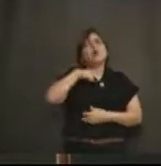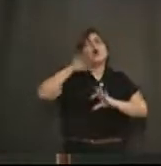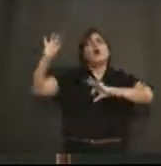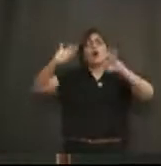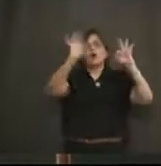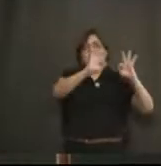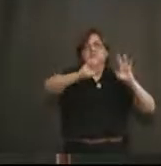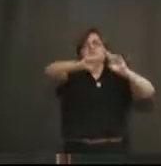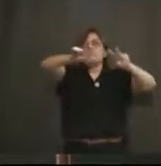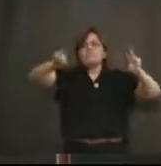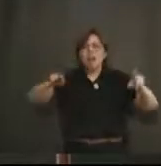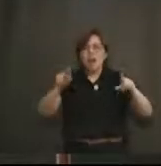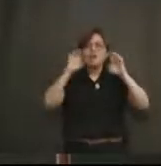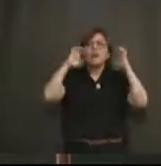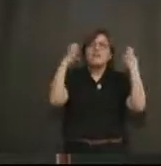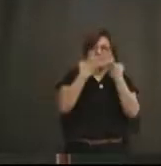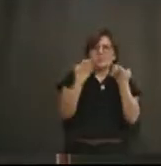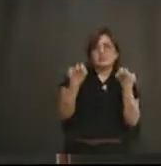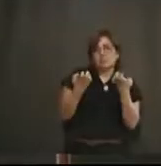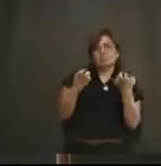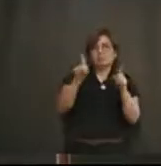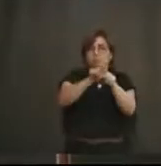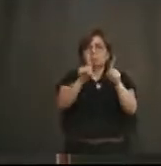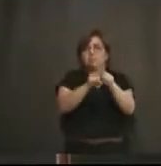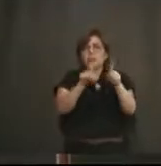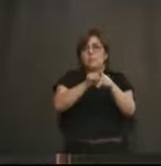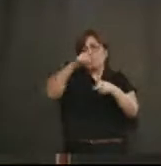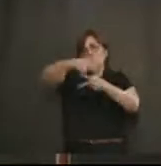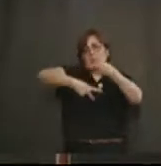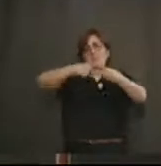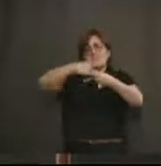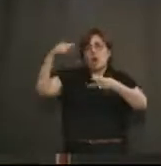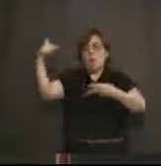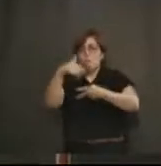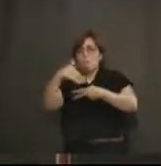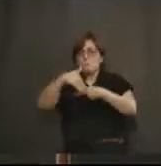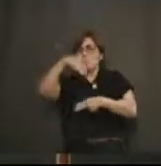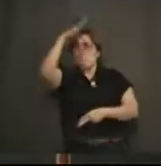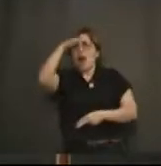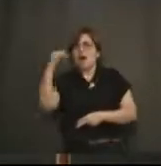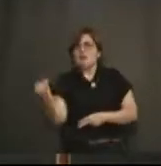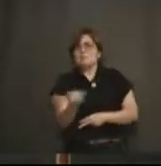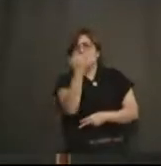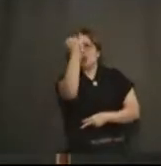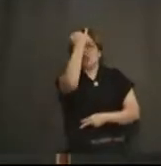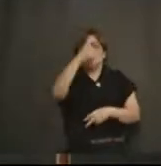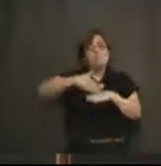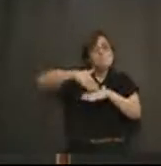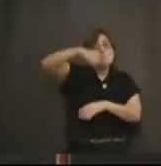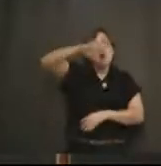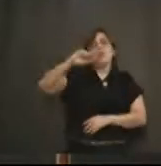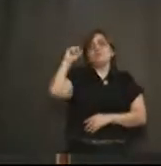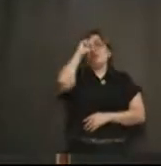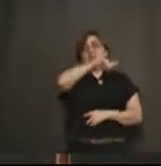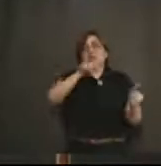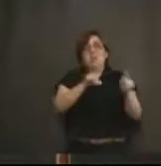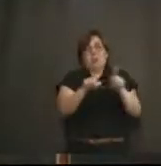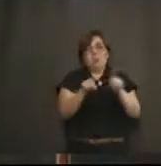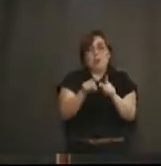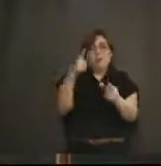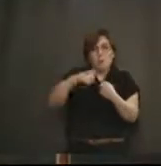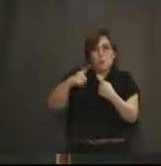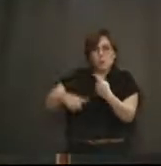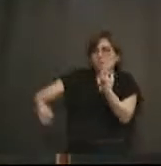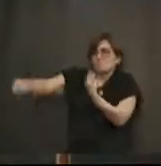dos quais a Bienal é definitivamente o mais importante, o maior e o mais difícil, porque ela envolve